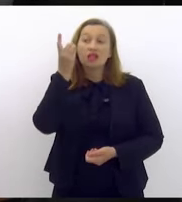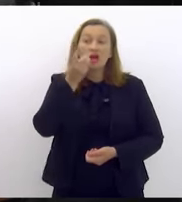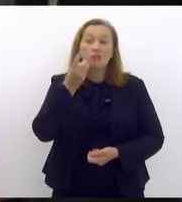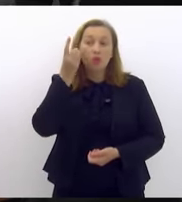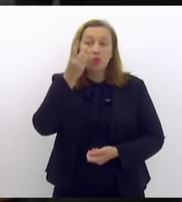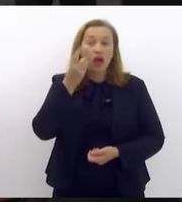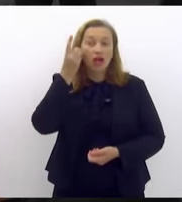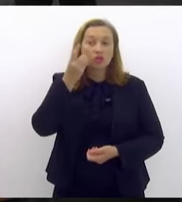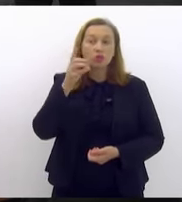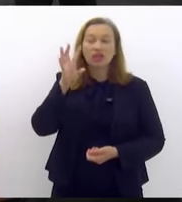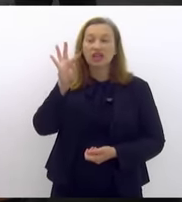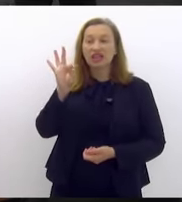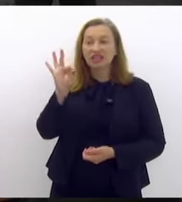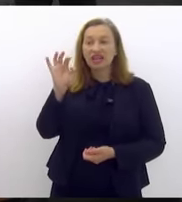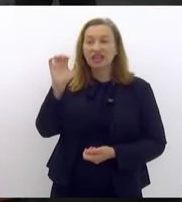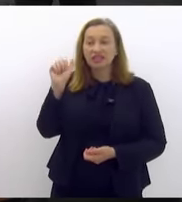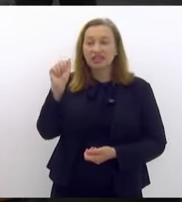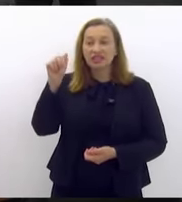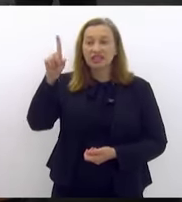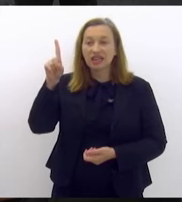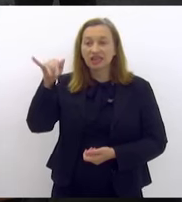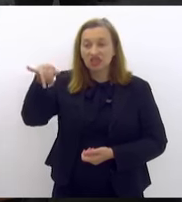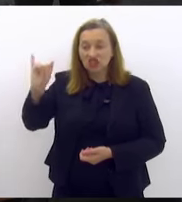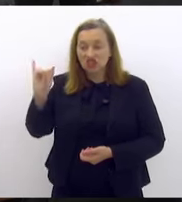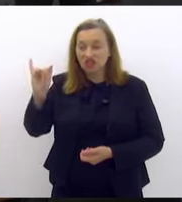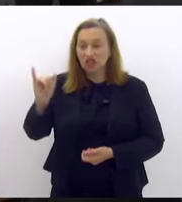Deputado Tandy Vieira.